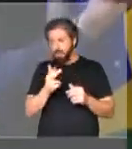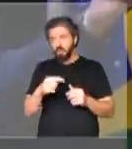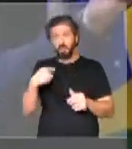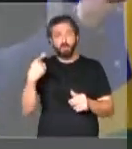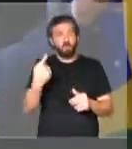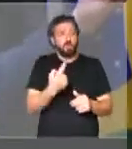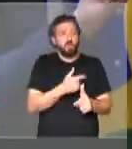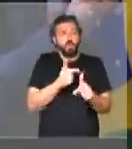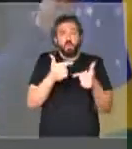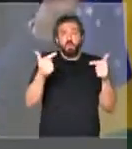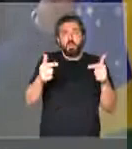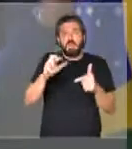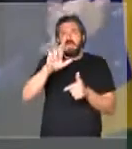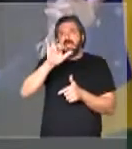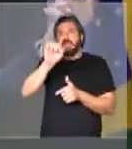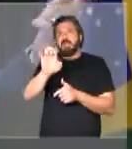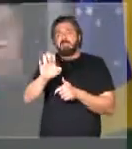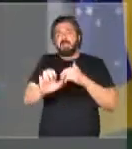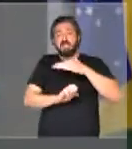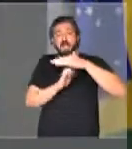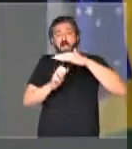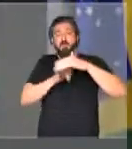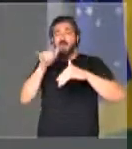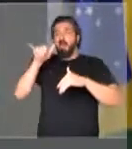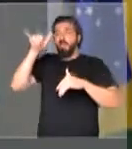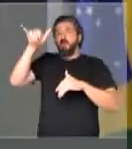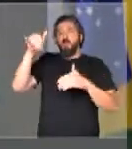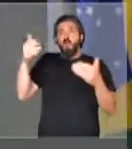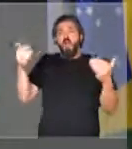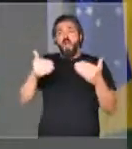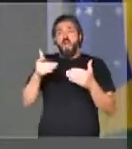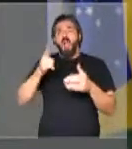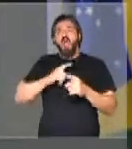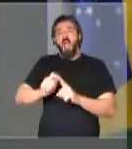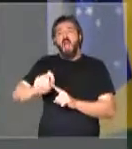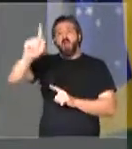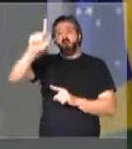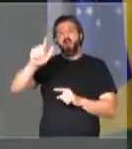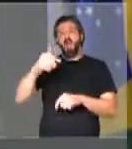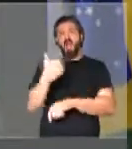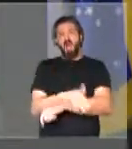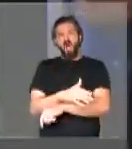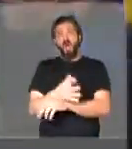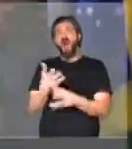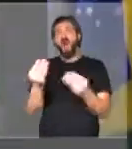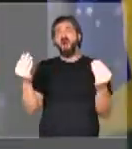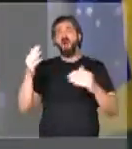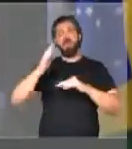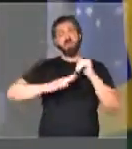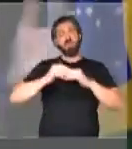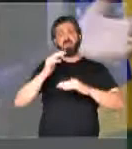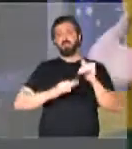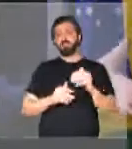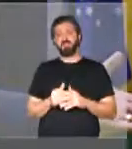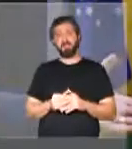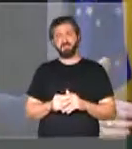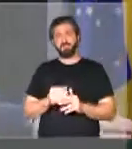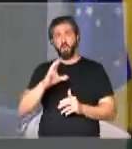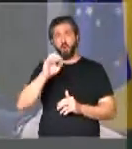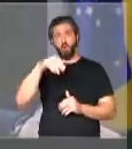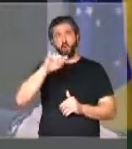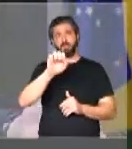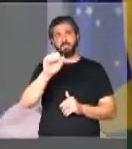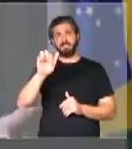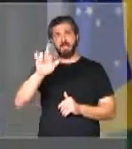que nós não temos uma crise em empresa aérea que está colocando para a rua inúmeros profissionais,